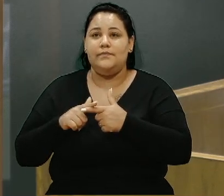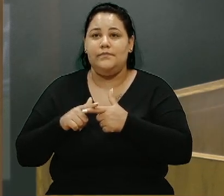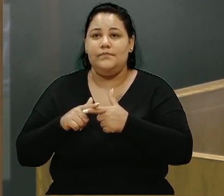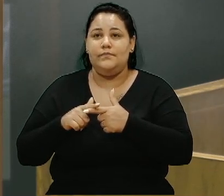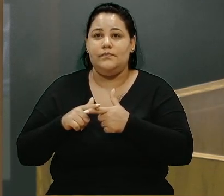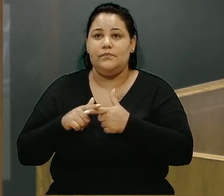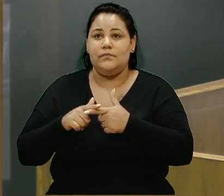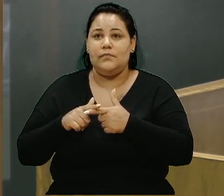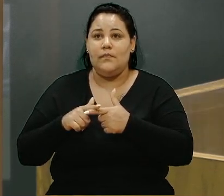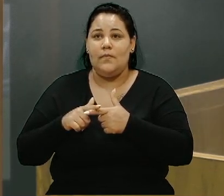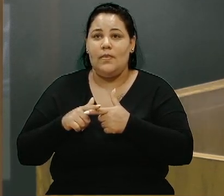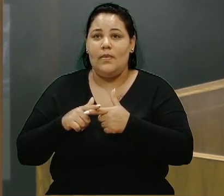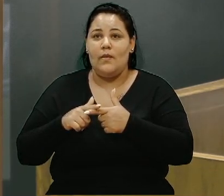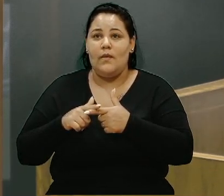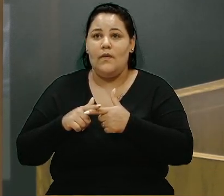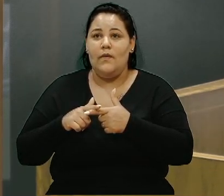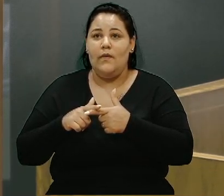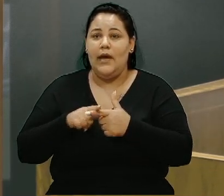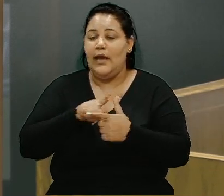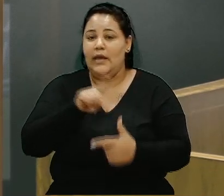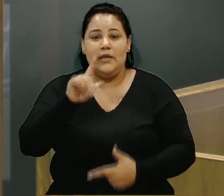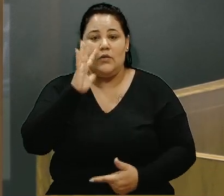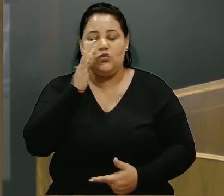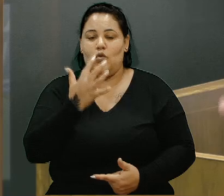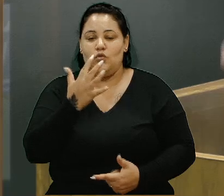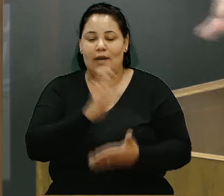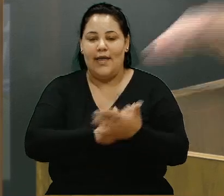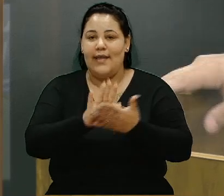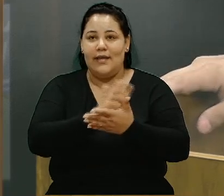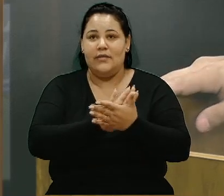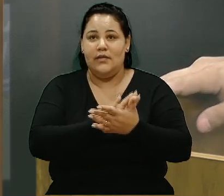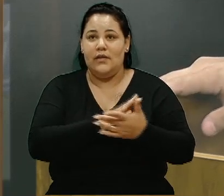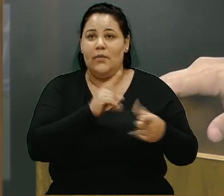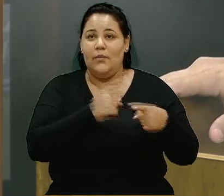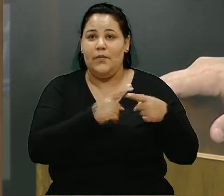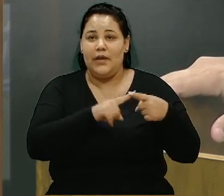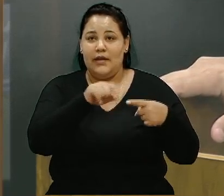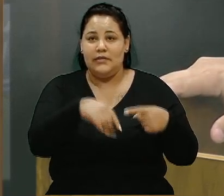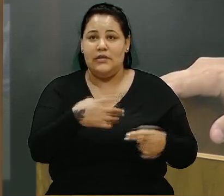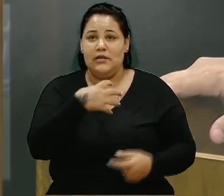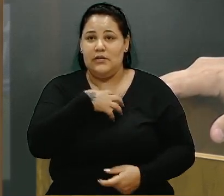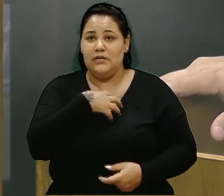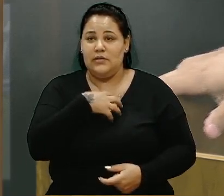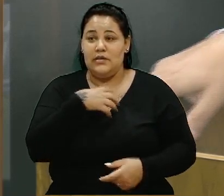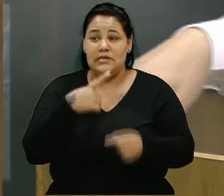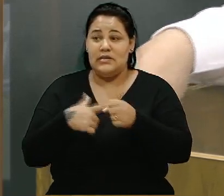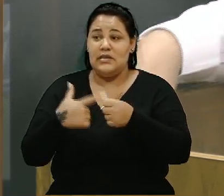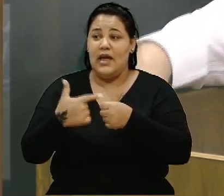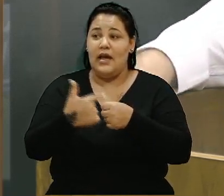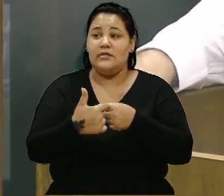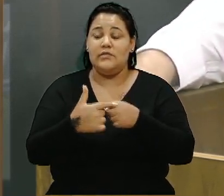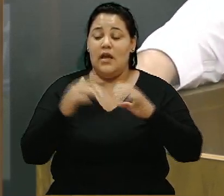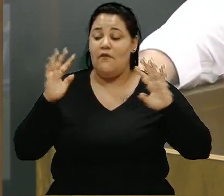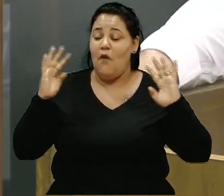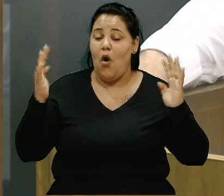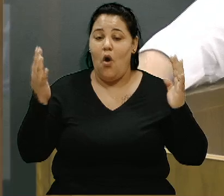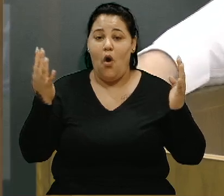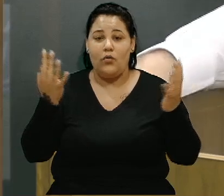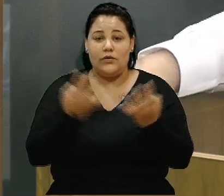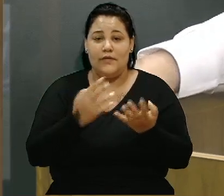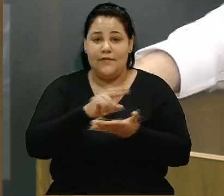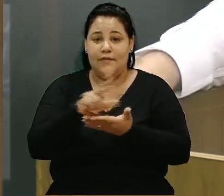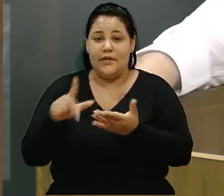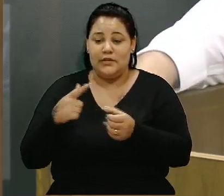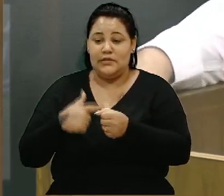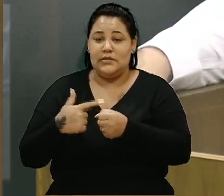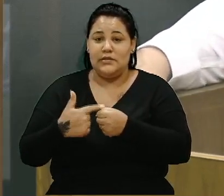Só da problemática. E não da Solucionática. Porque é isso. As cidades aqui do nosso entorno, várias cidades,